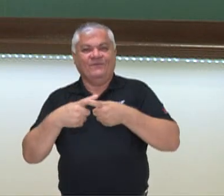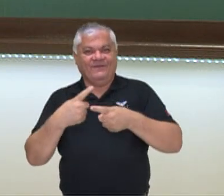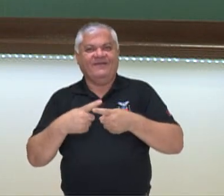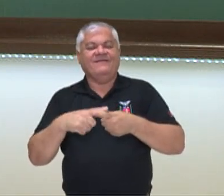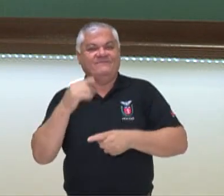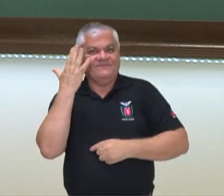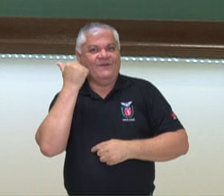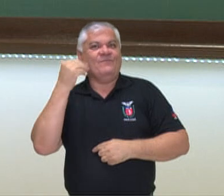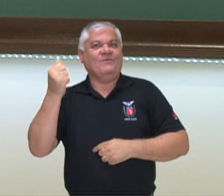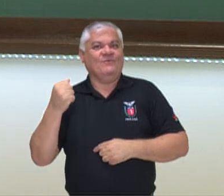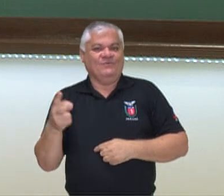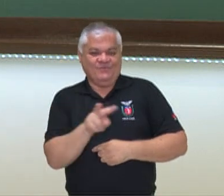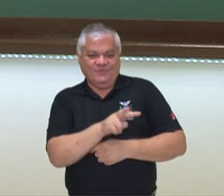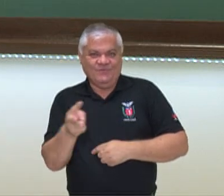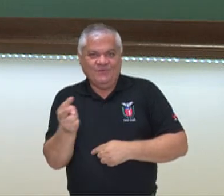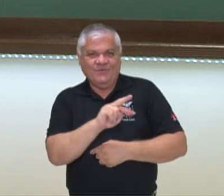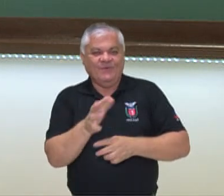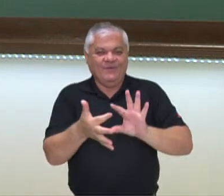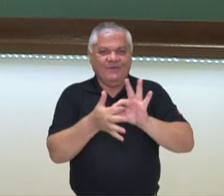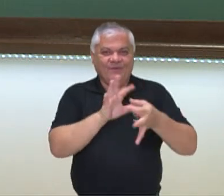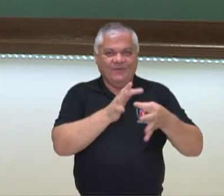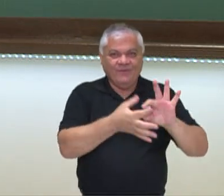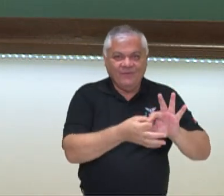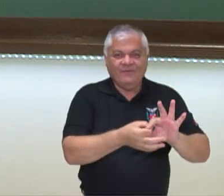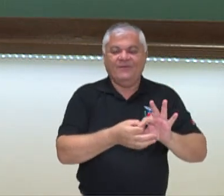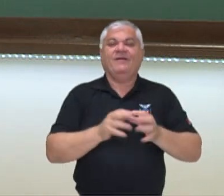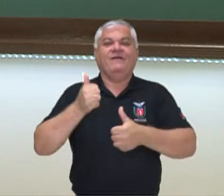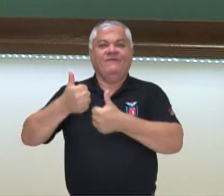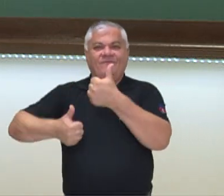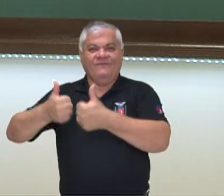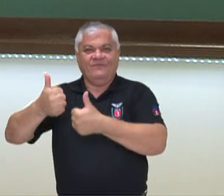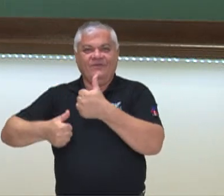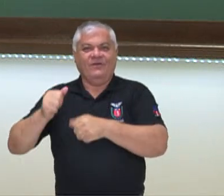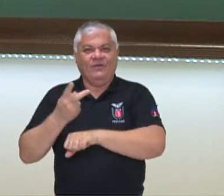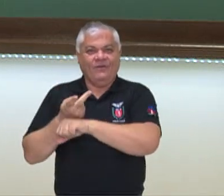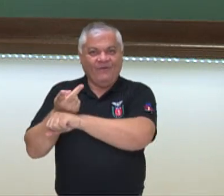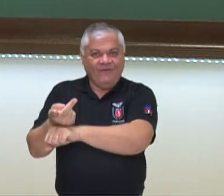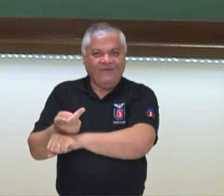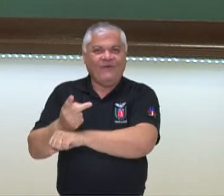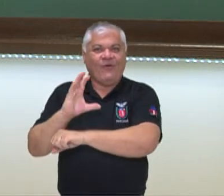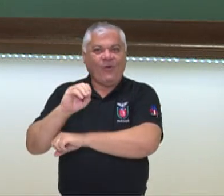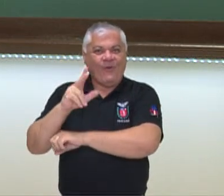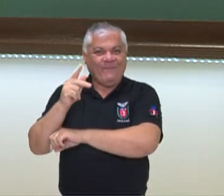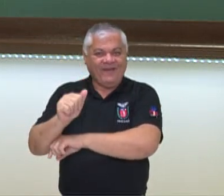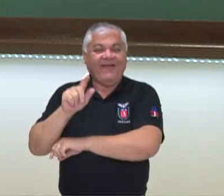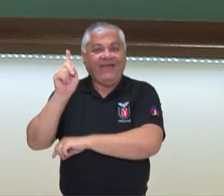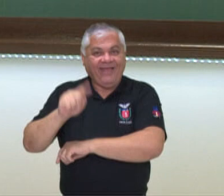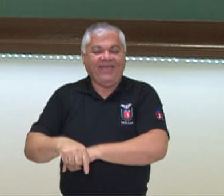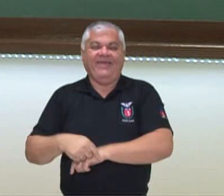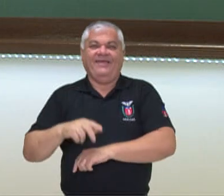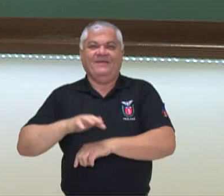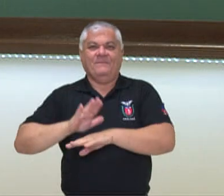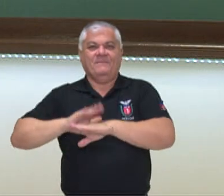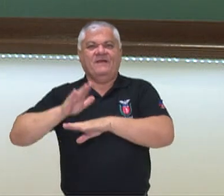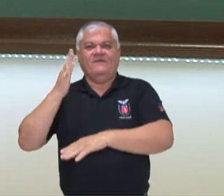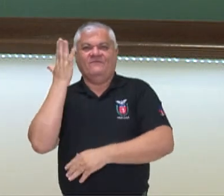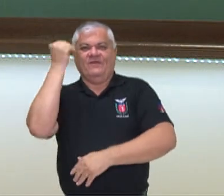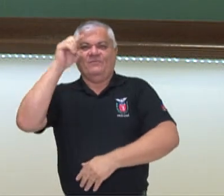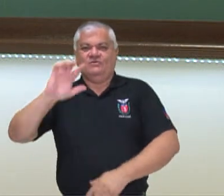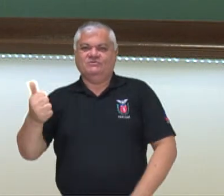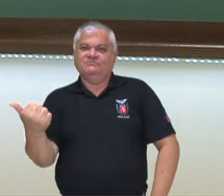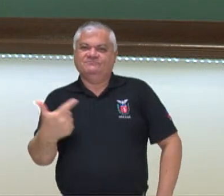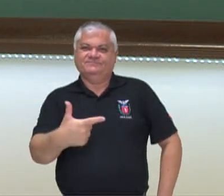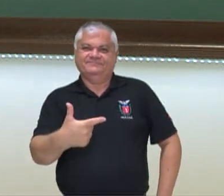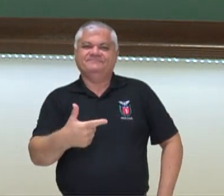grandes, tá? Então, um esporte é responsável pelo maior evento esportivo do mundo, Veja